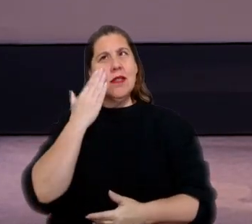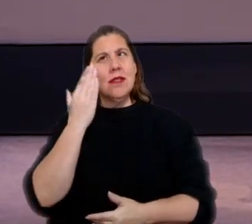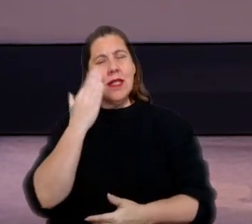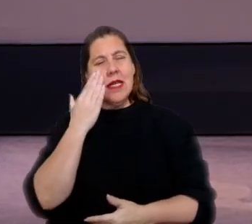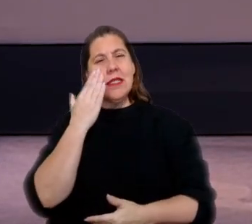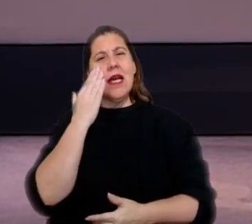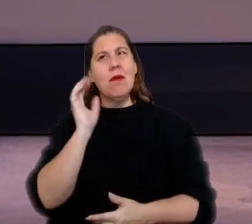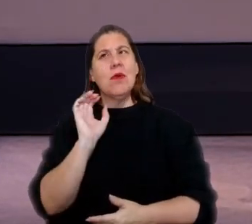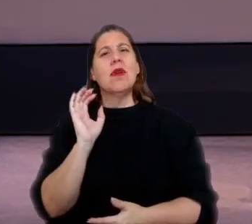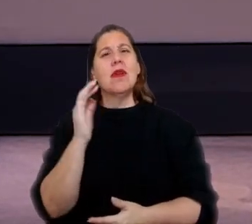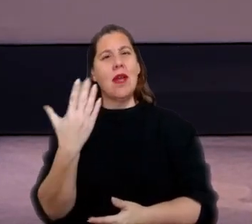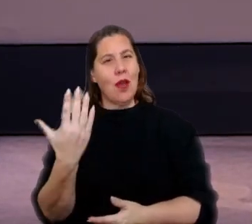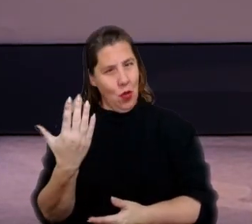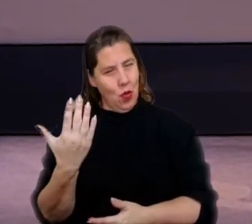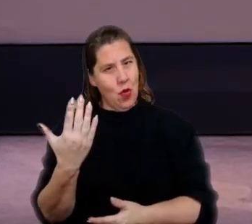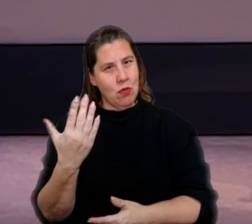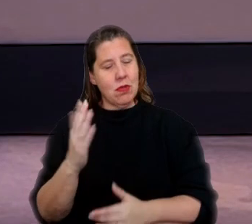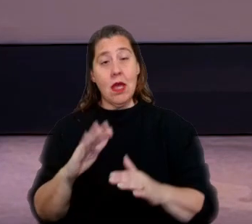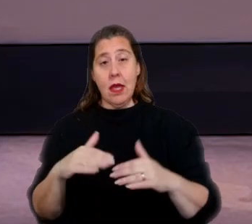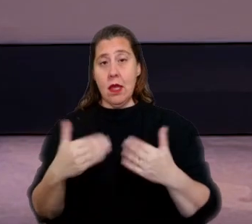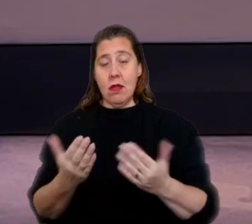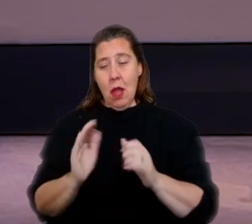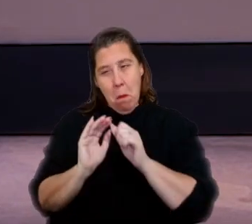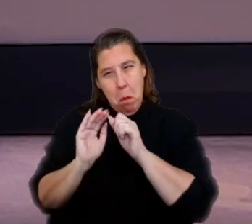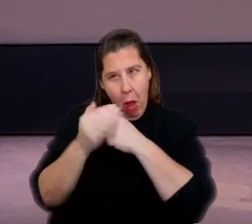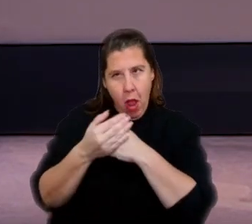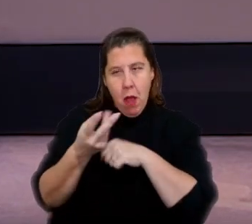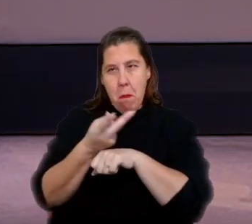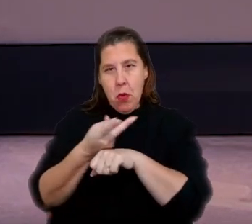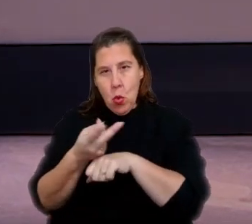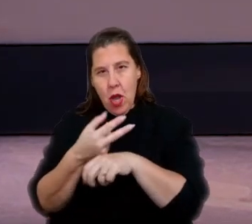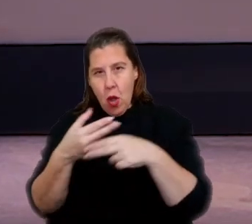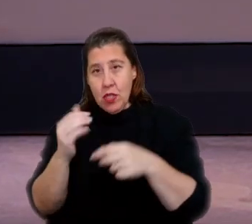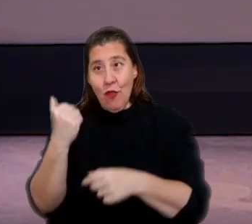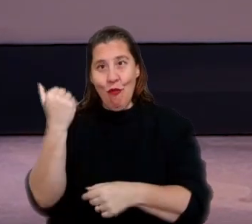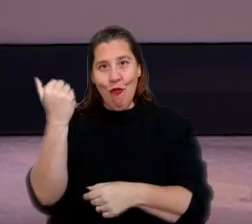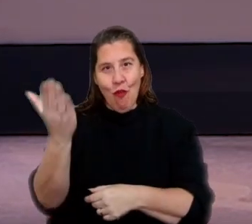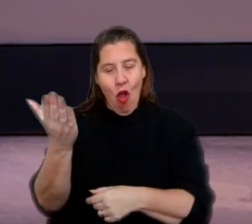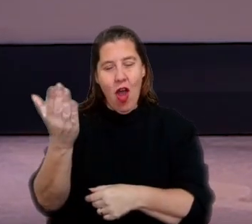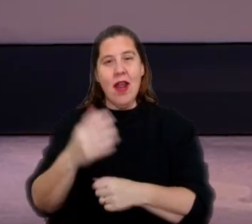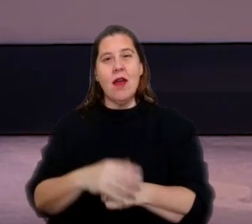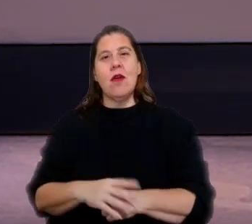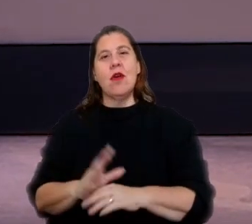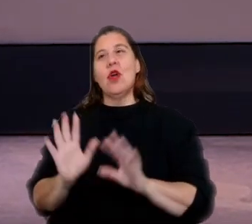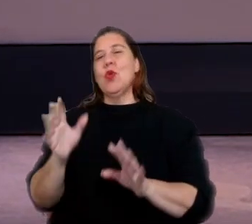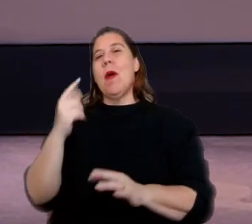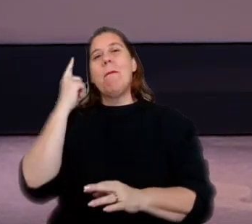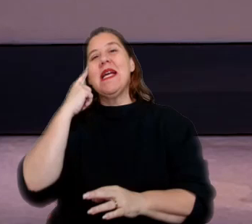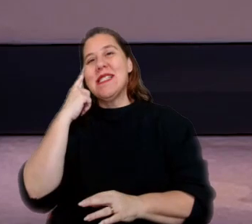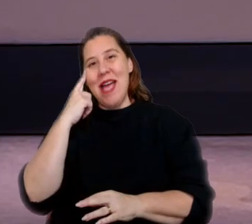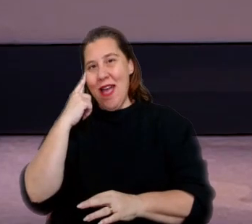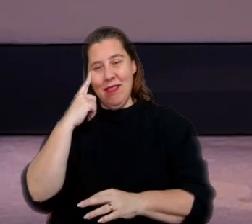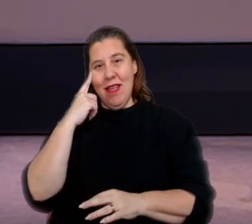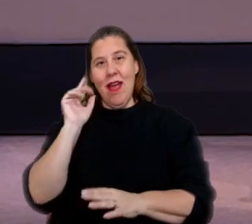tem noção, né, do que aconteceu, porque quando ele vai, essa defesa que ele teve de procurar alguma coisa fora, como o rugby, não é